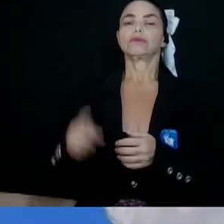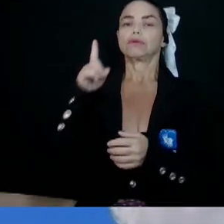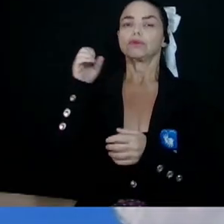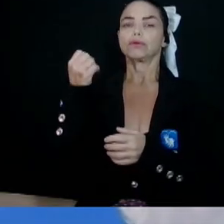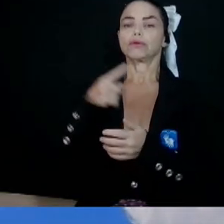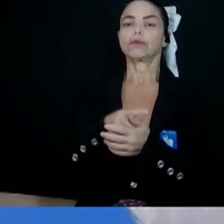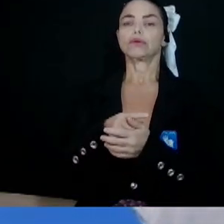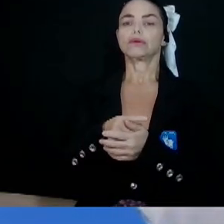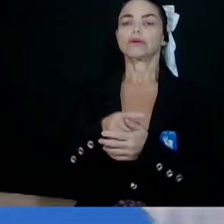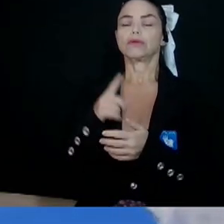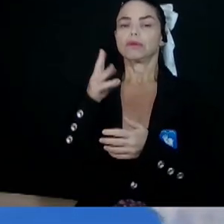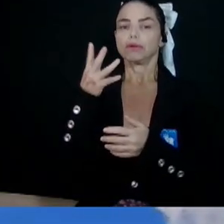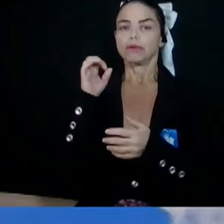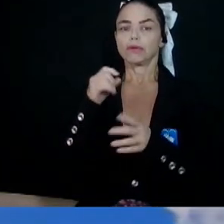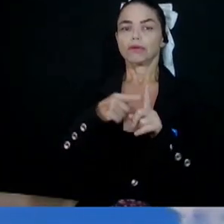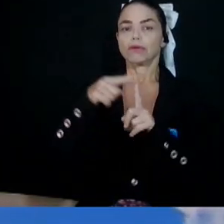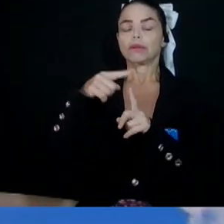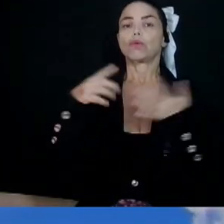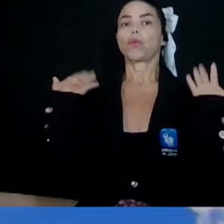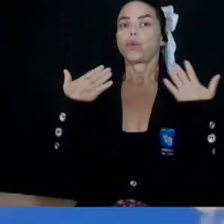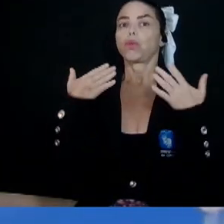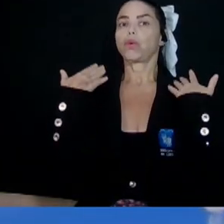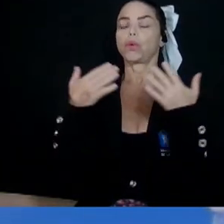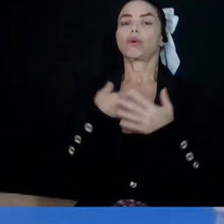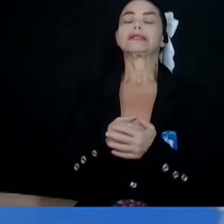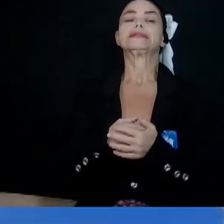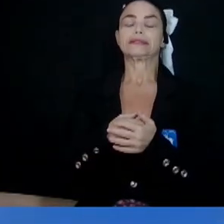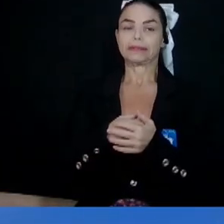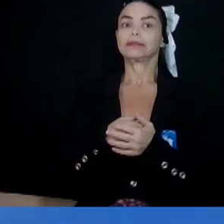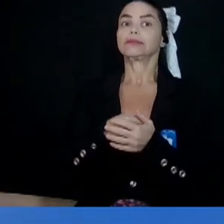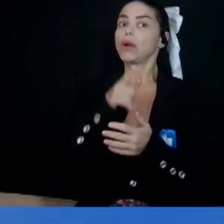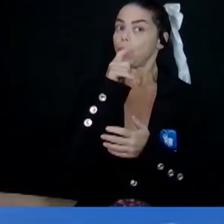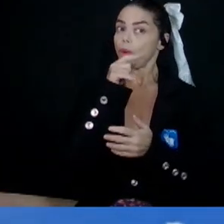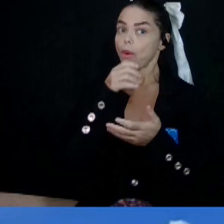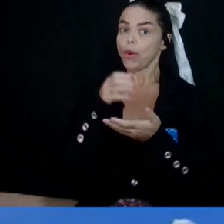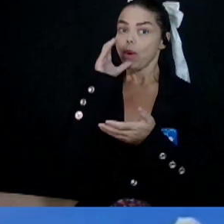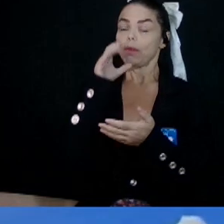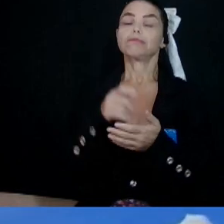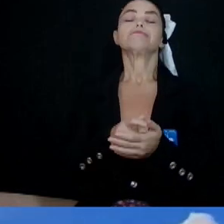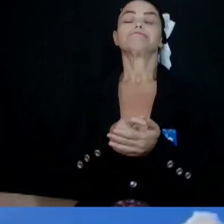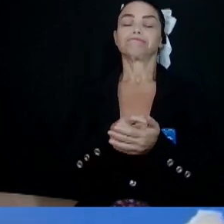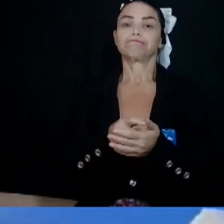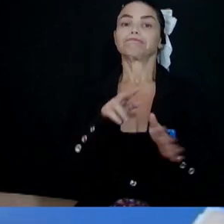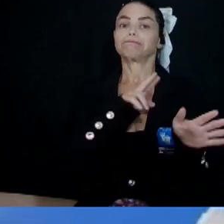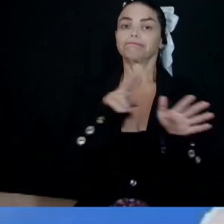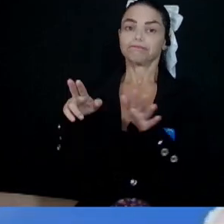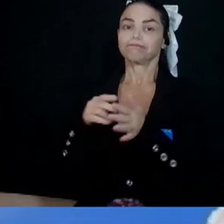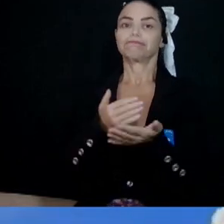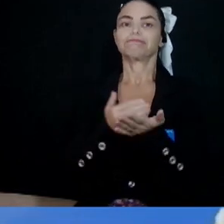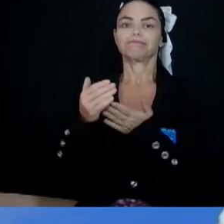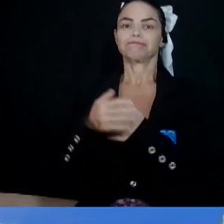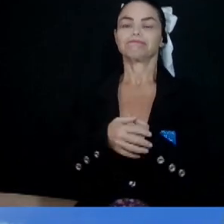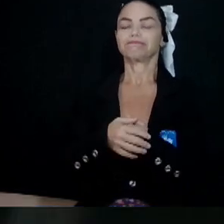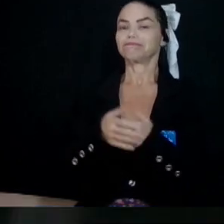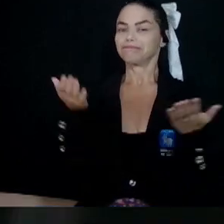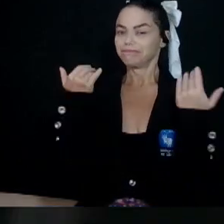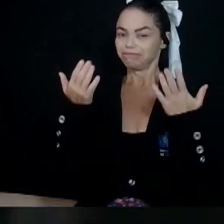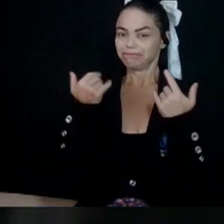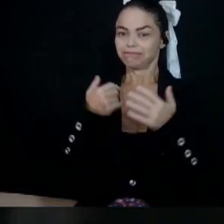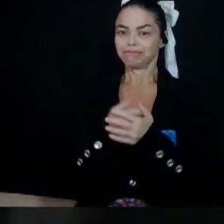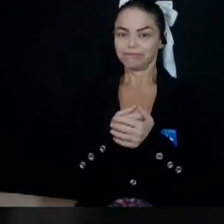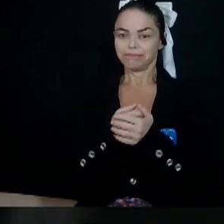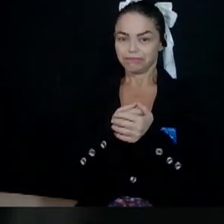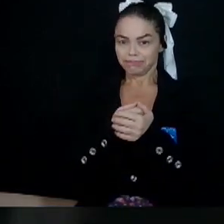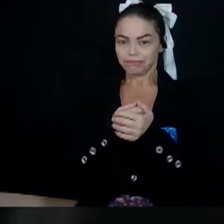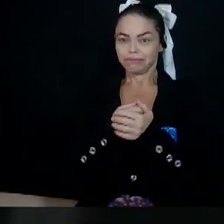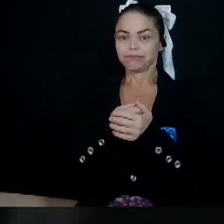máxima 30 graus, muito calor. Vamos hidratar e vamos embora, que a semana só está começando. Vamos lá, gente. Vale a